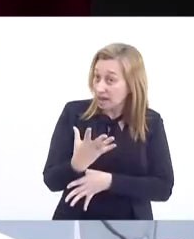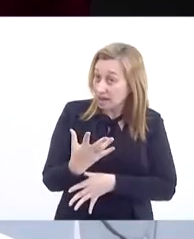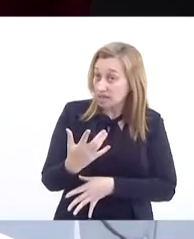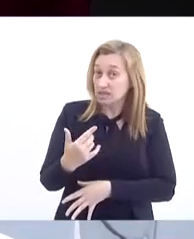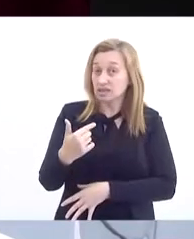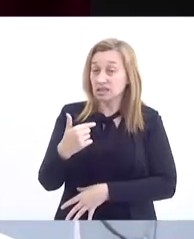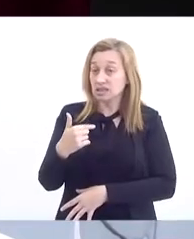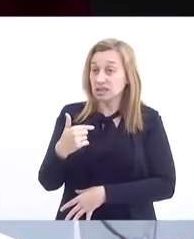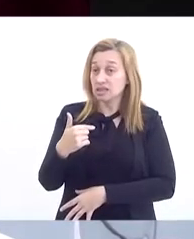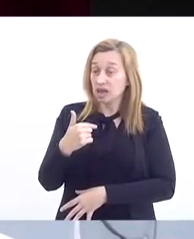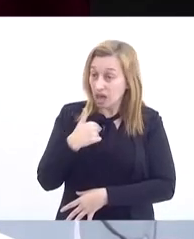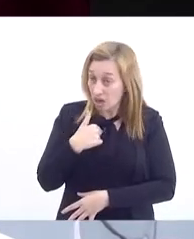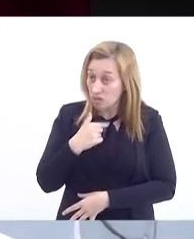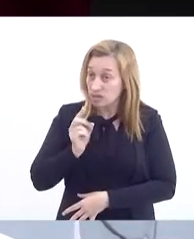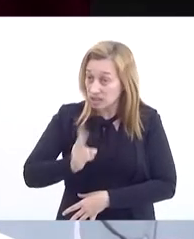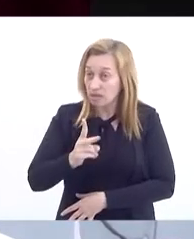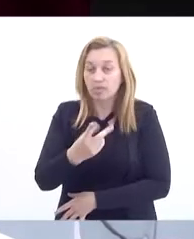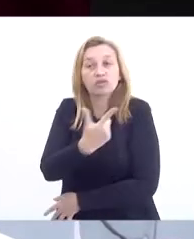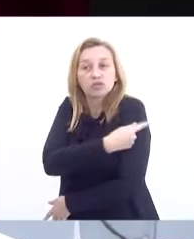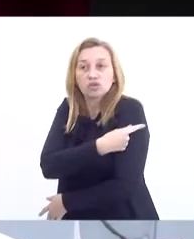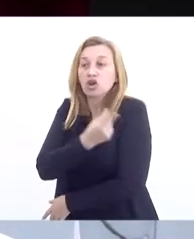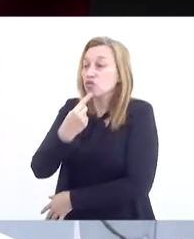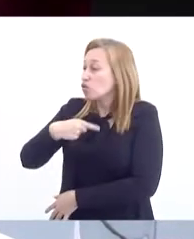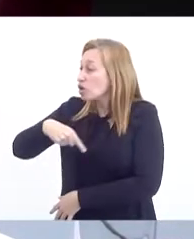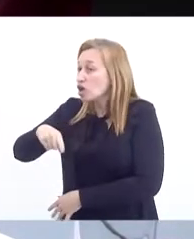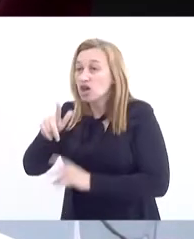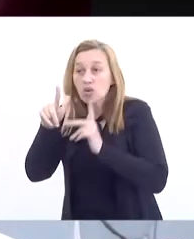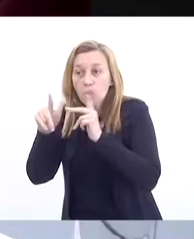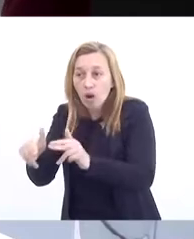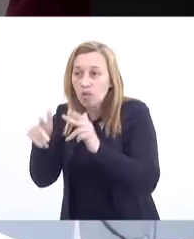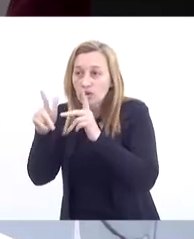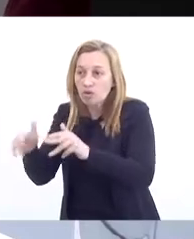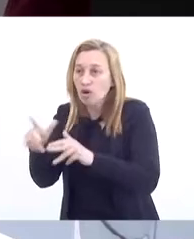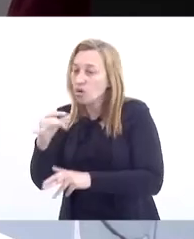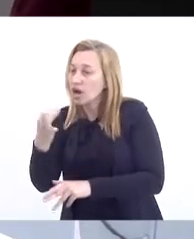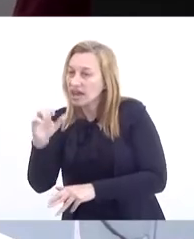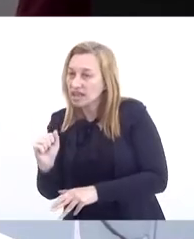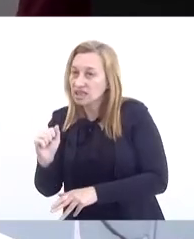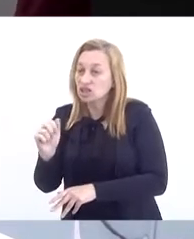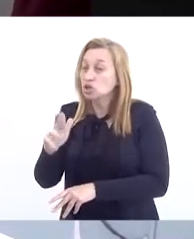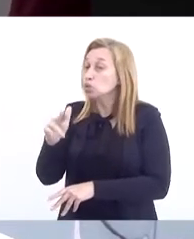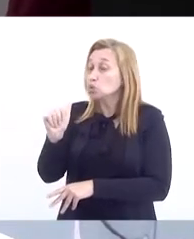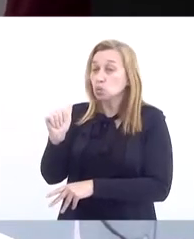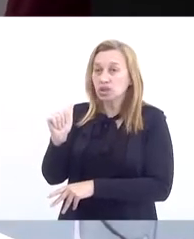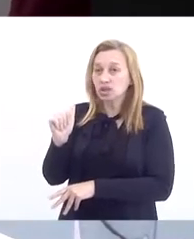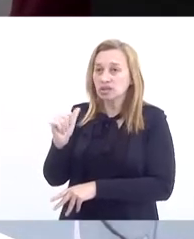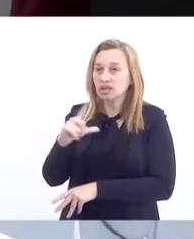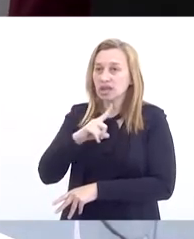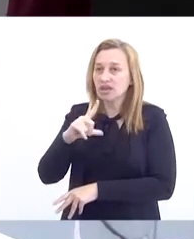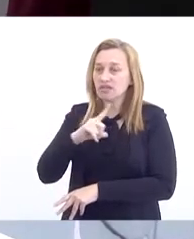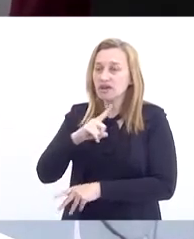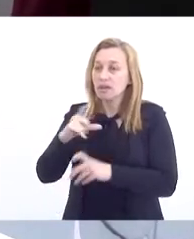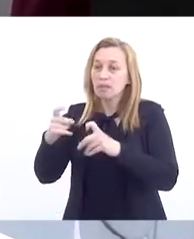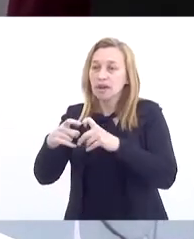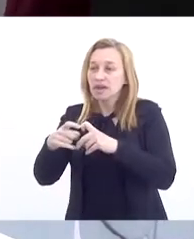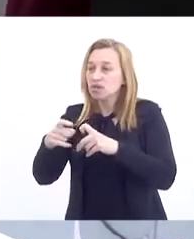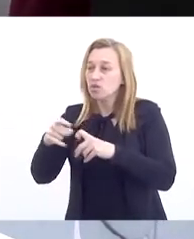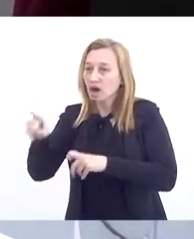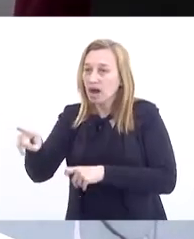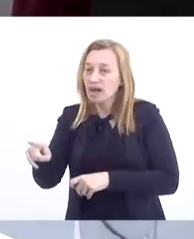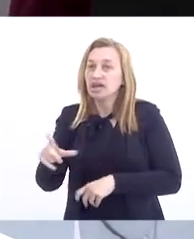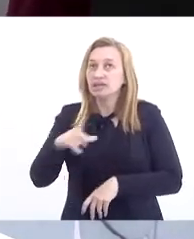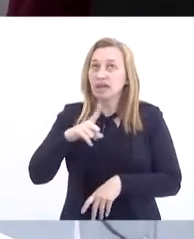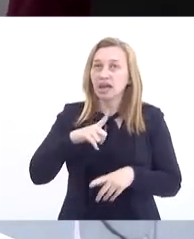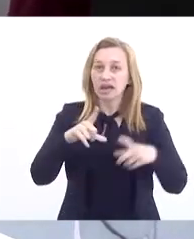tomo. E sempre vou na mesma clínica. Jamais teve um médico lá. Tem assim, colado